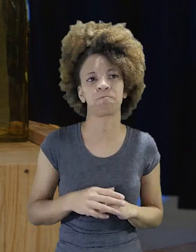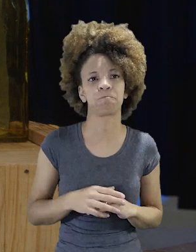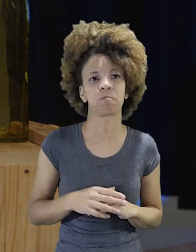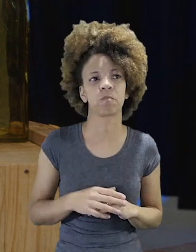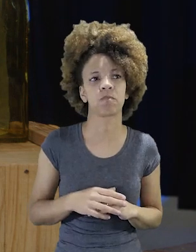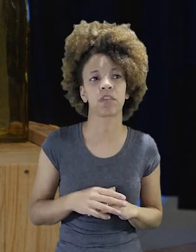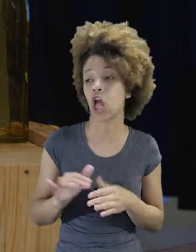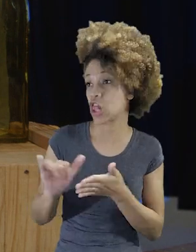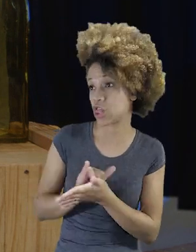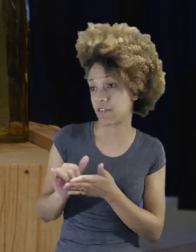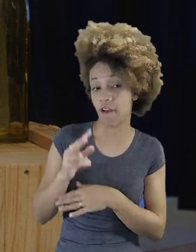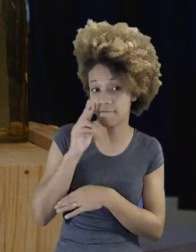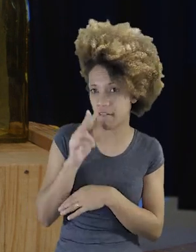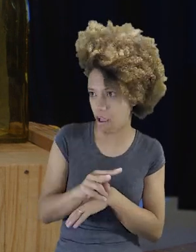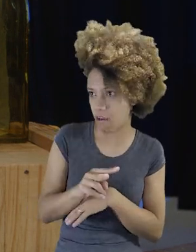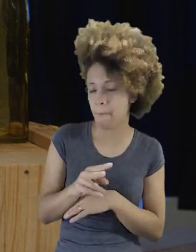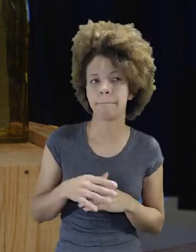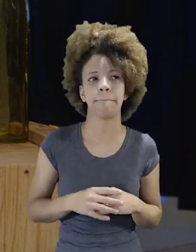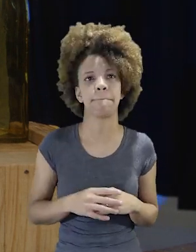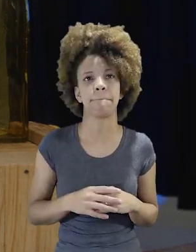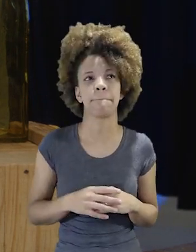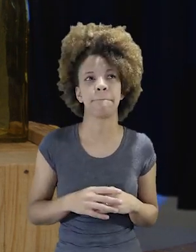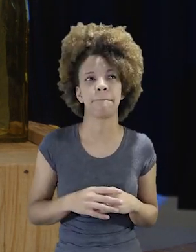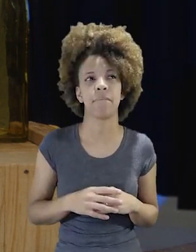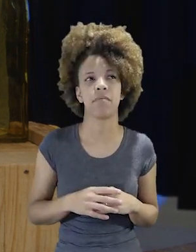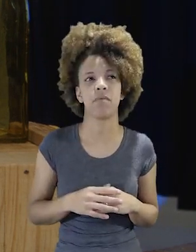que Nova Iorque vê